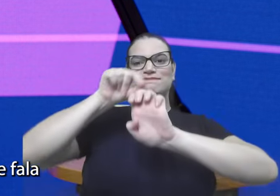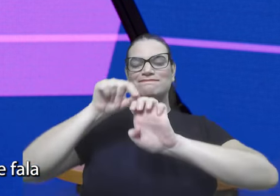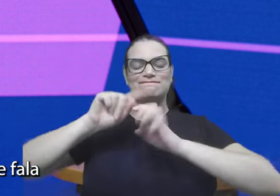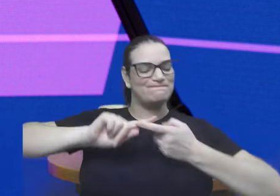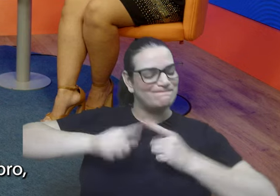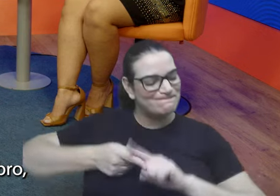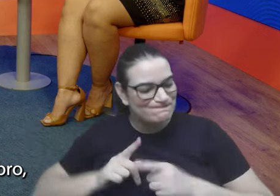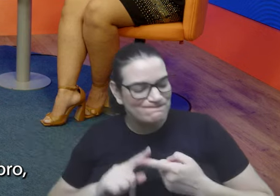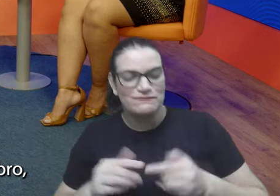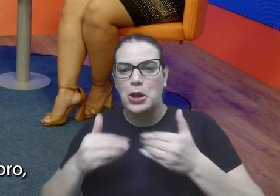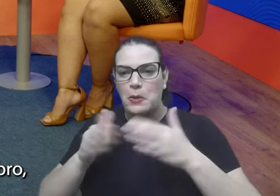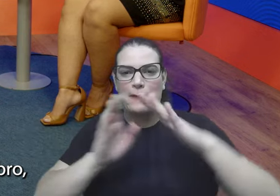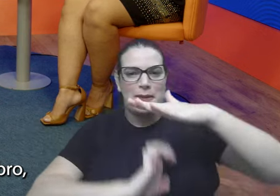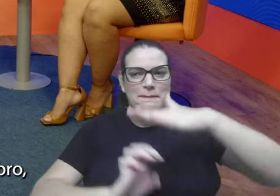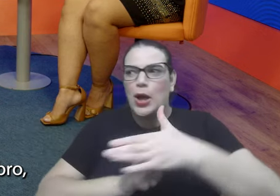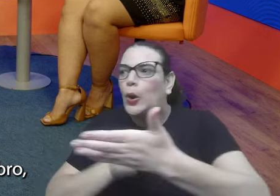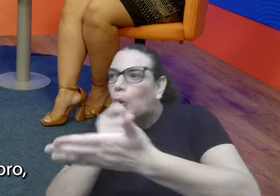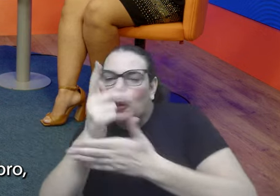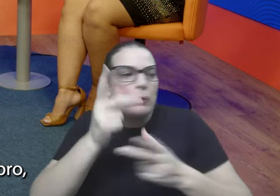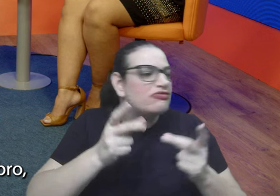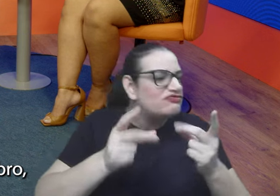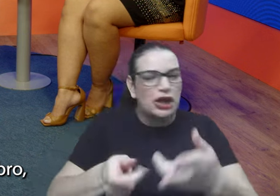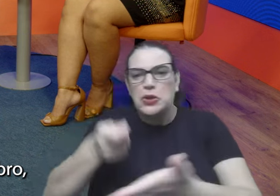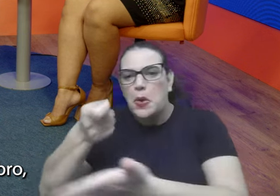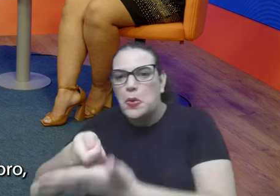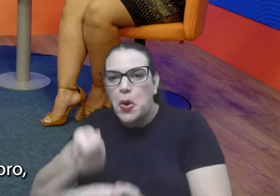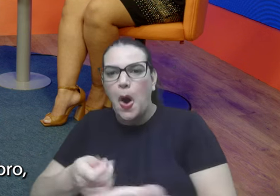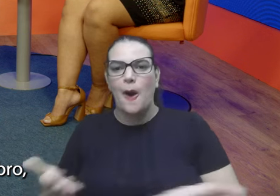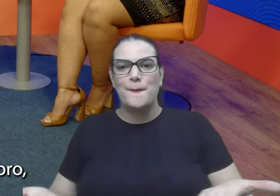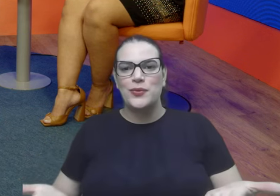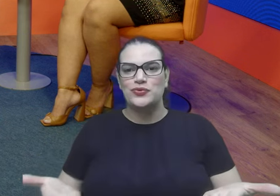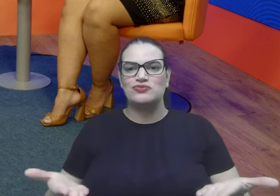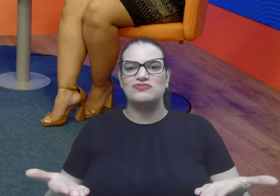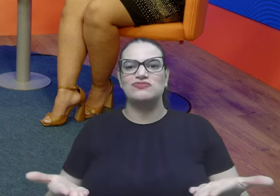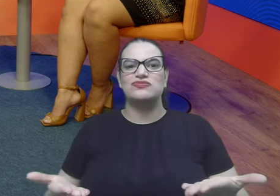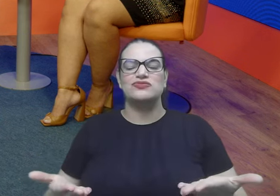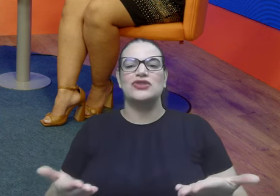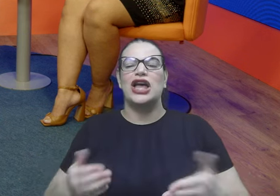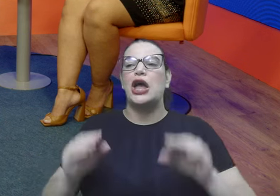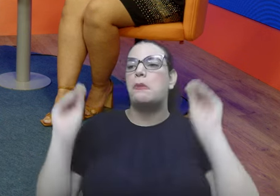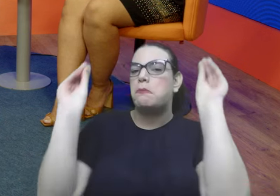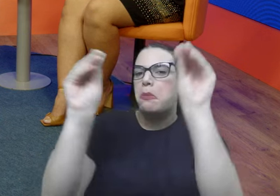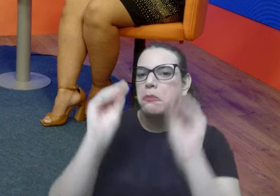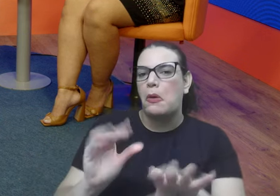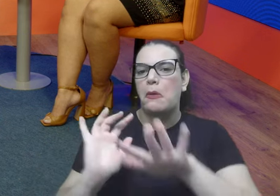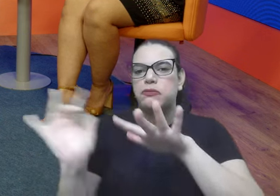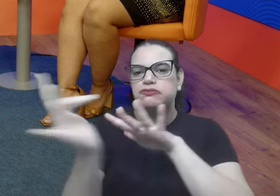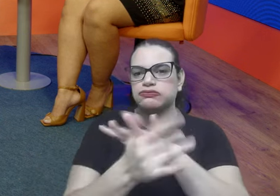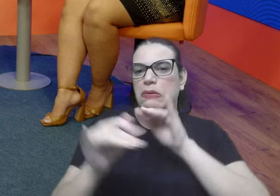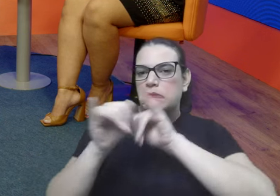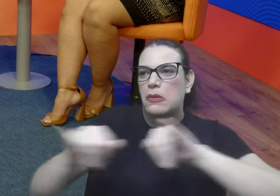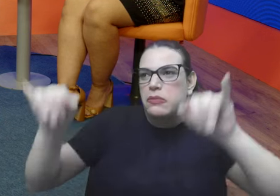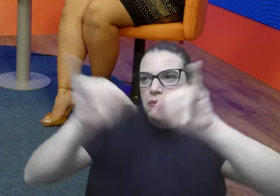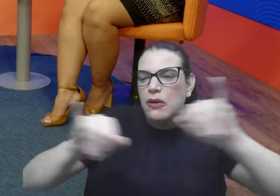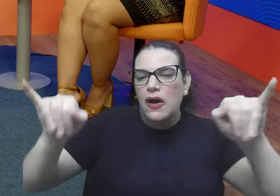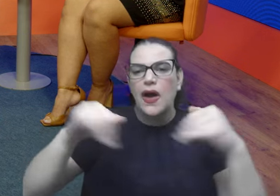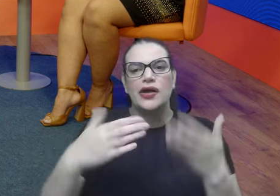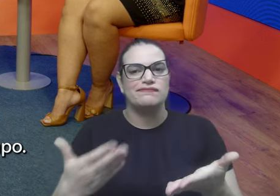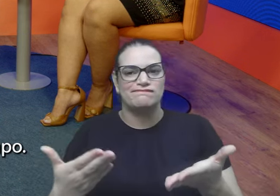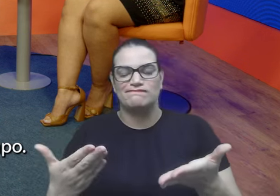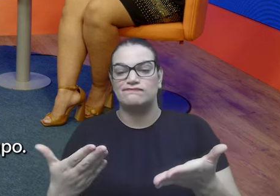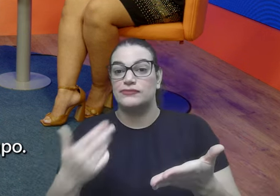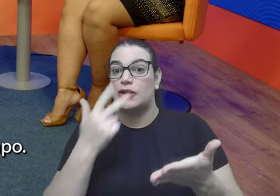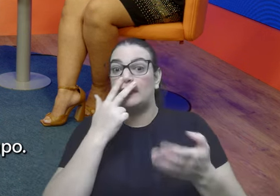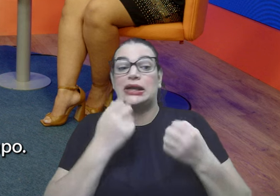fala exatamente eu abro o negócio eu compro eu vendo eu cobro Exato eu faço post eu divulgo